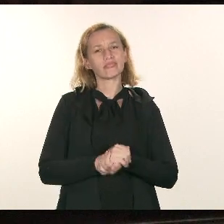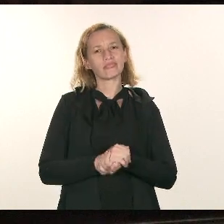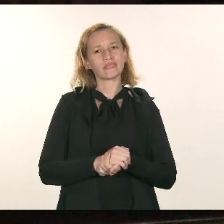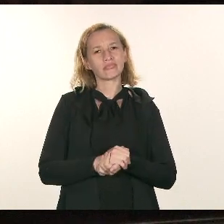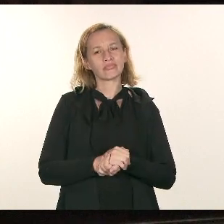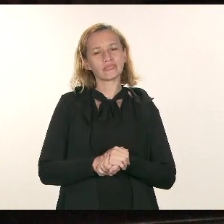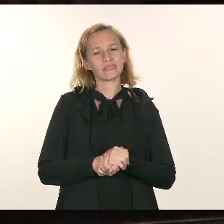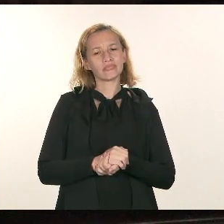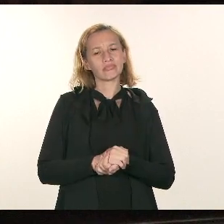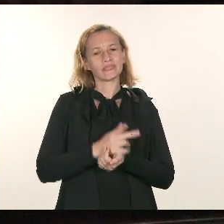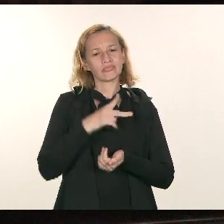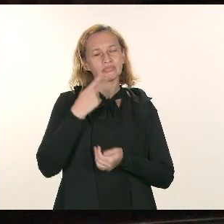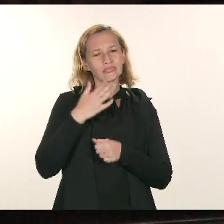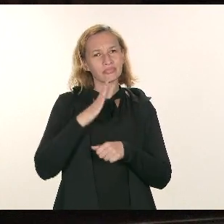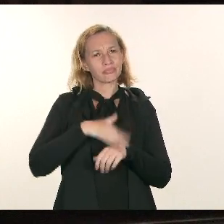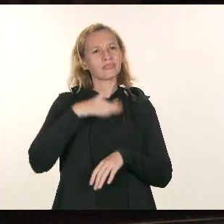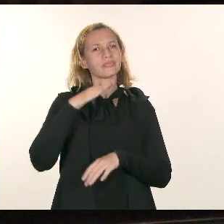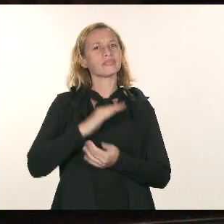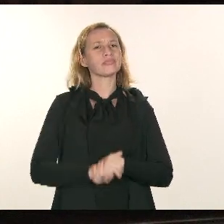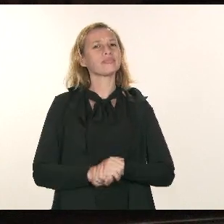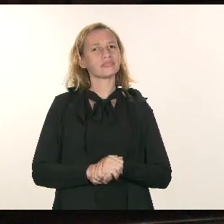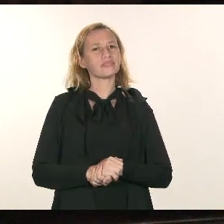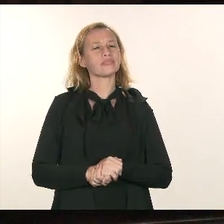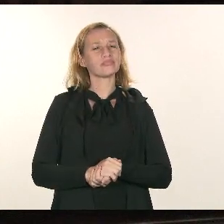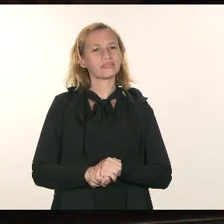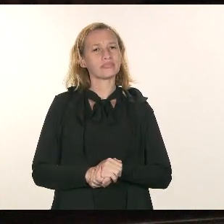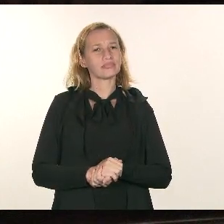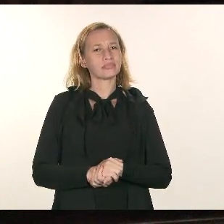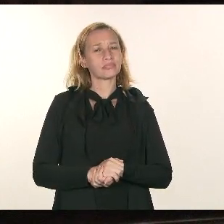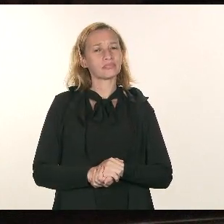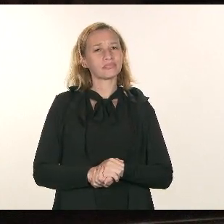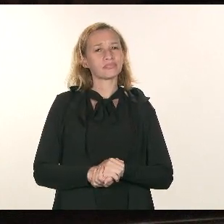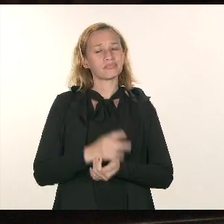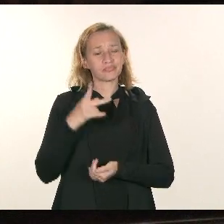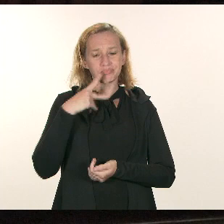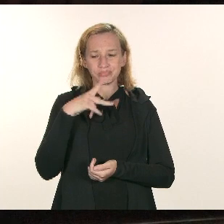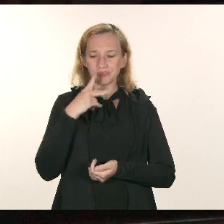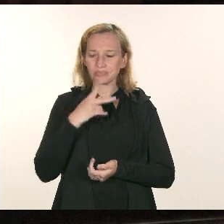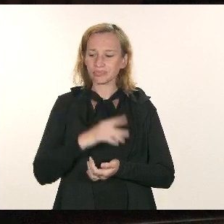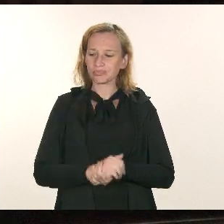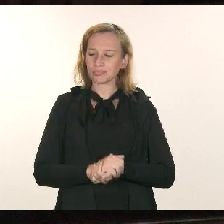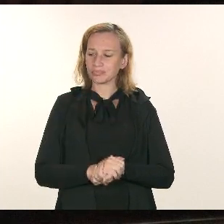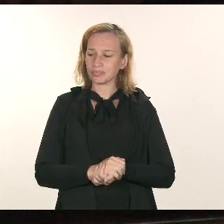abordar com um pouco mais de tempo. E eu me refiro